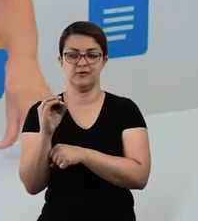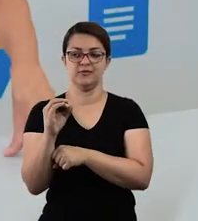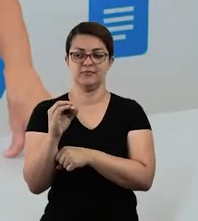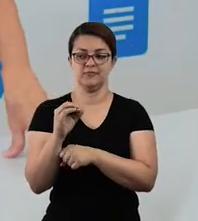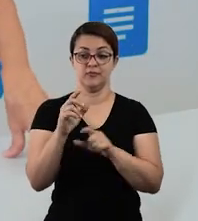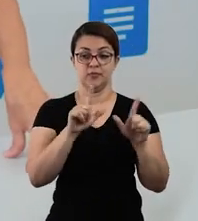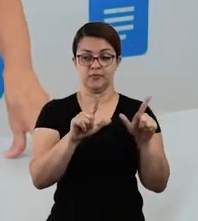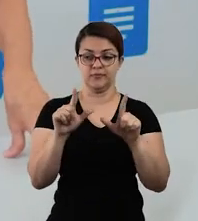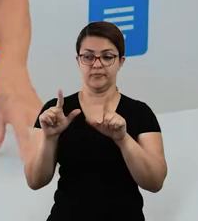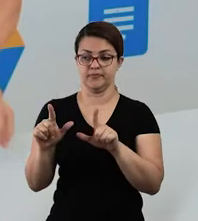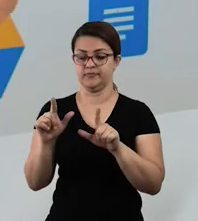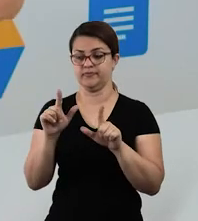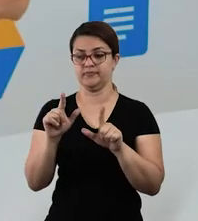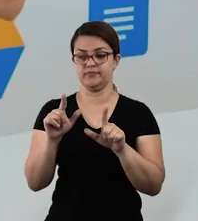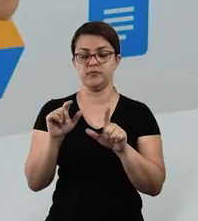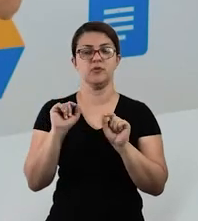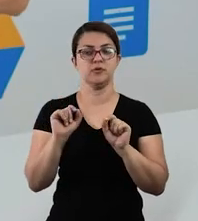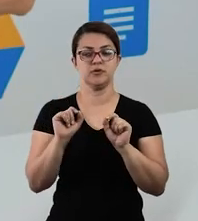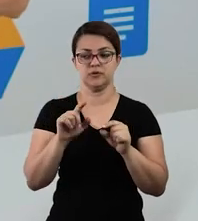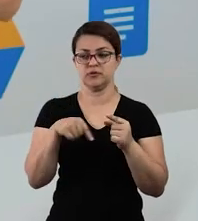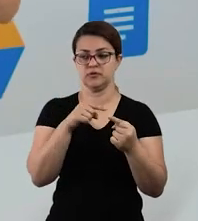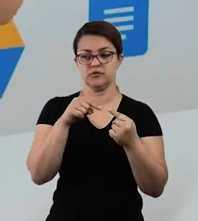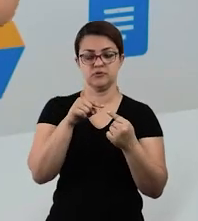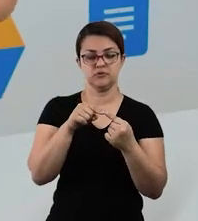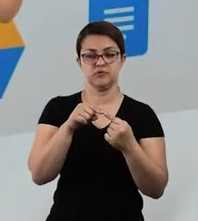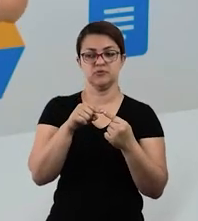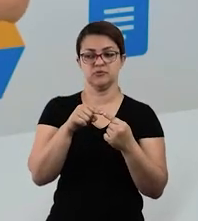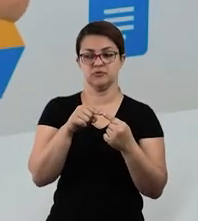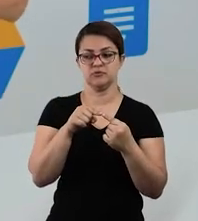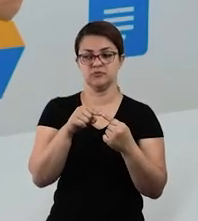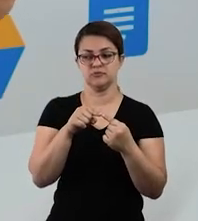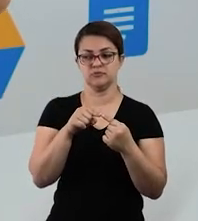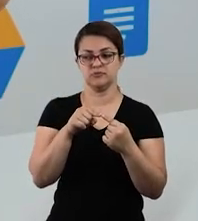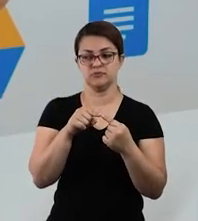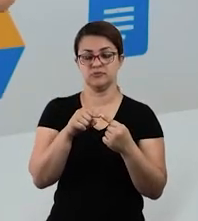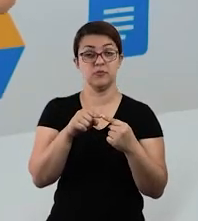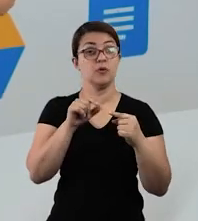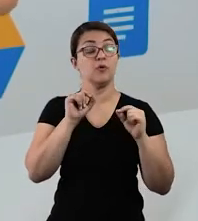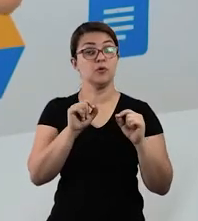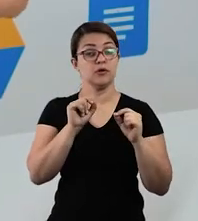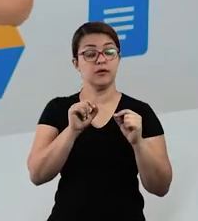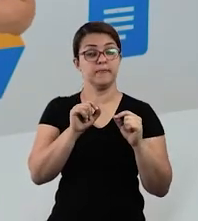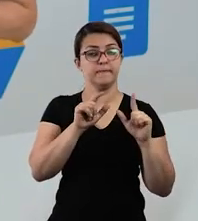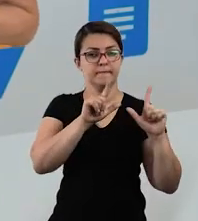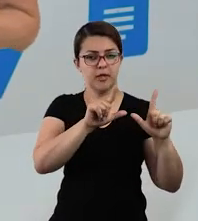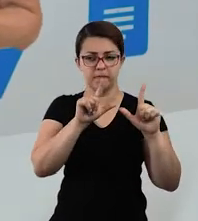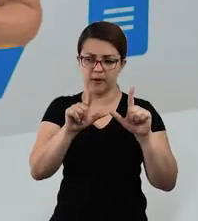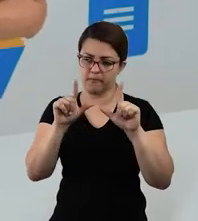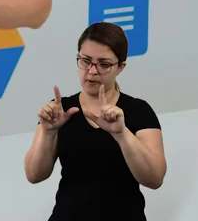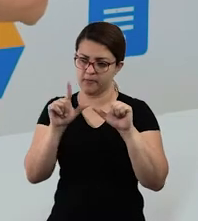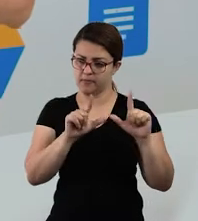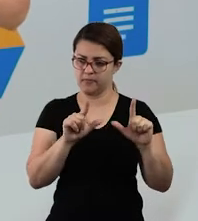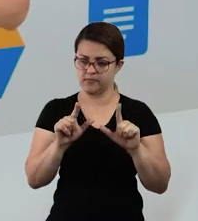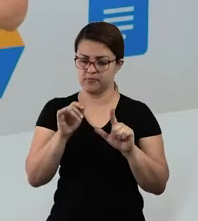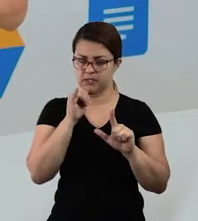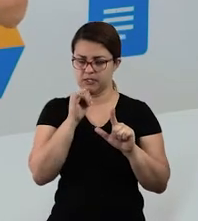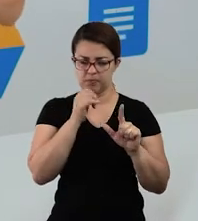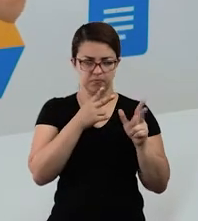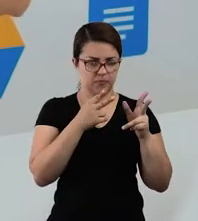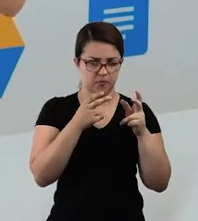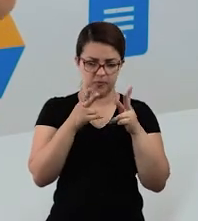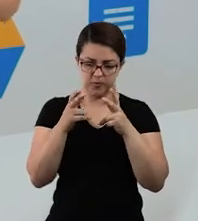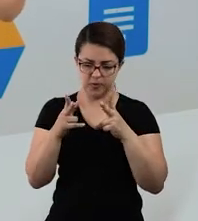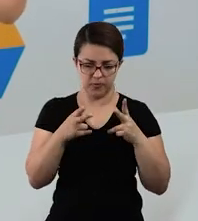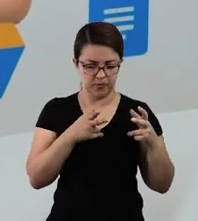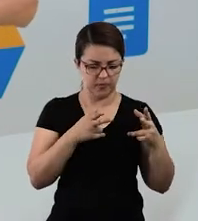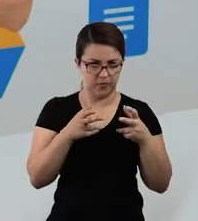os ícones. Esses objetivos, eles vêm em forma de ícones. Então, se você fizer uma análise, se